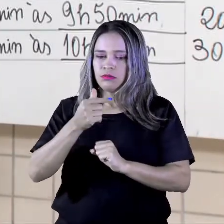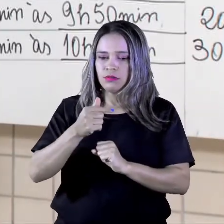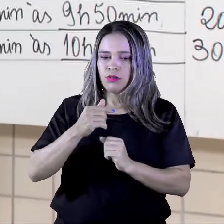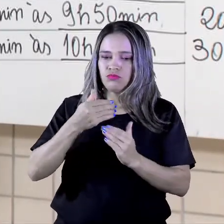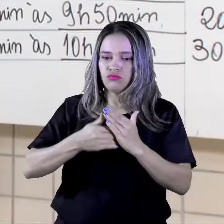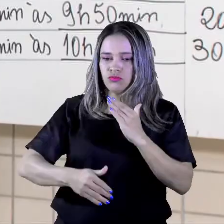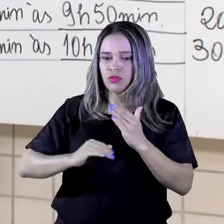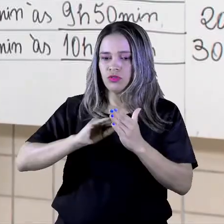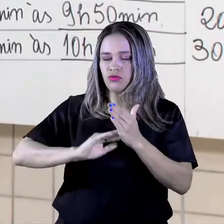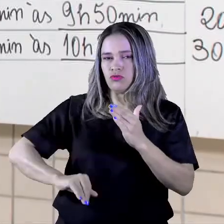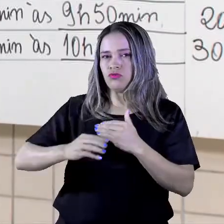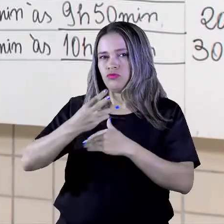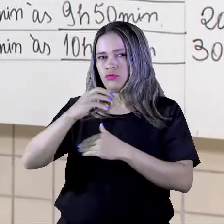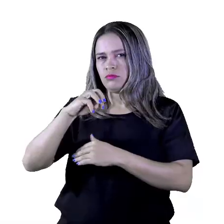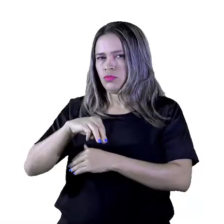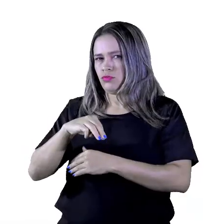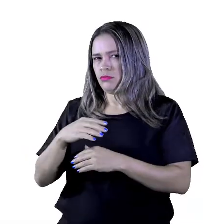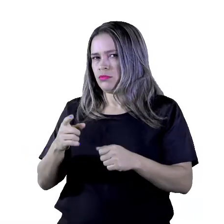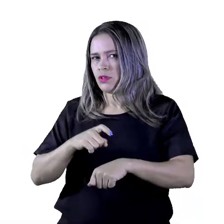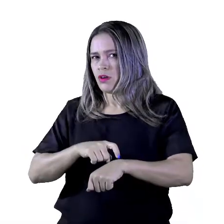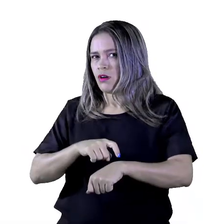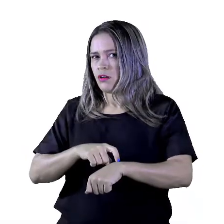com que horas fica?